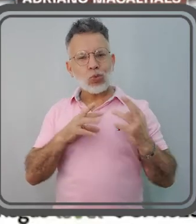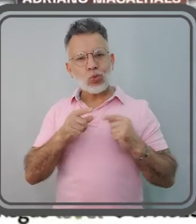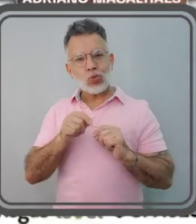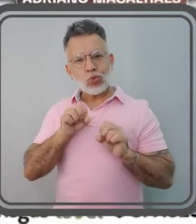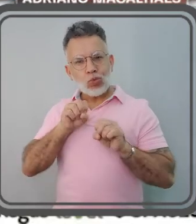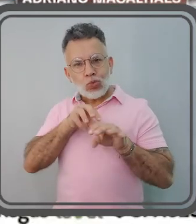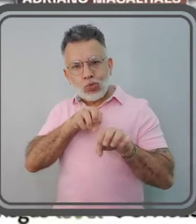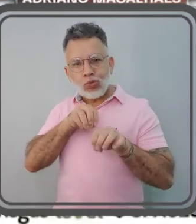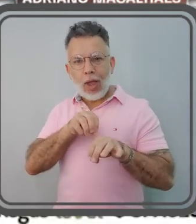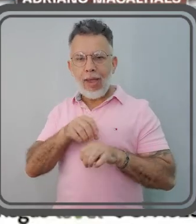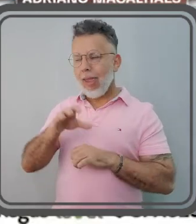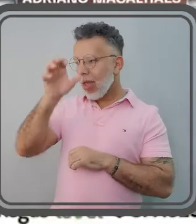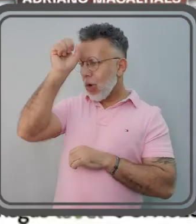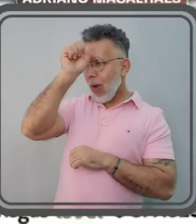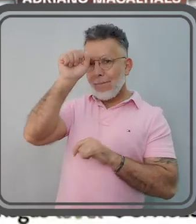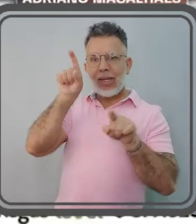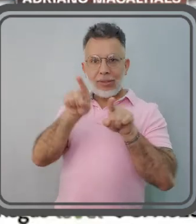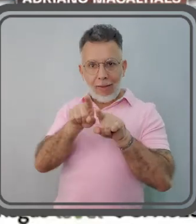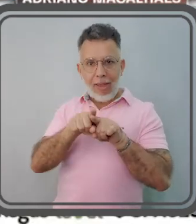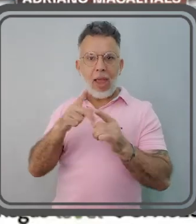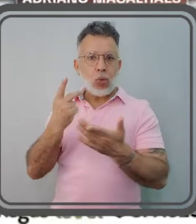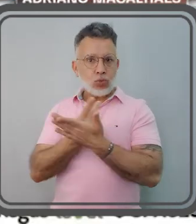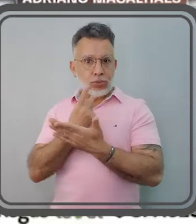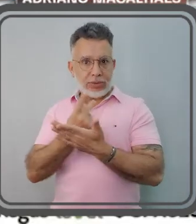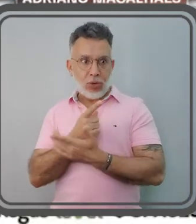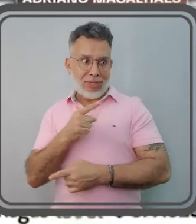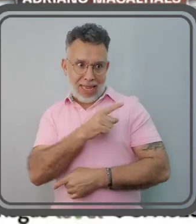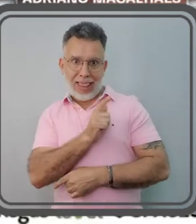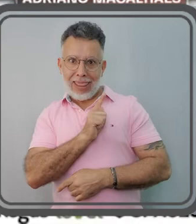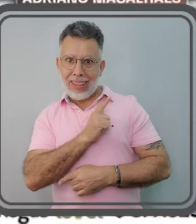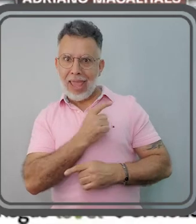para a gente hoje, então é muito importante ouvi-lo sempre.